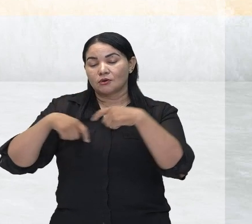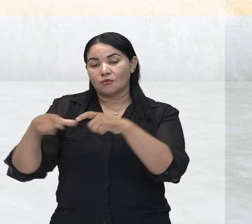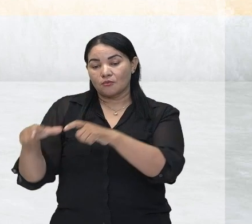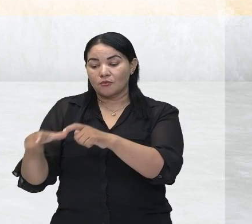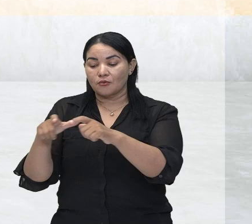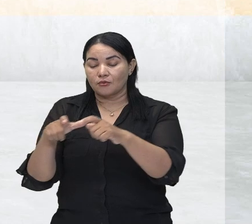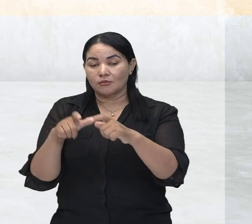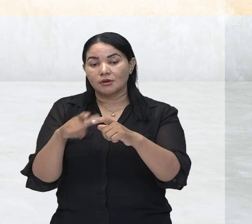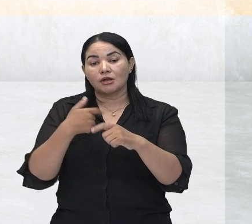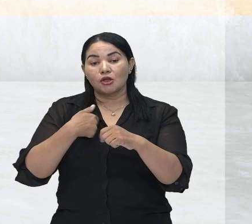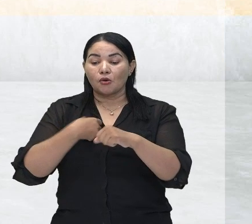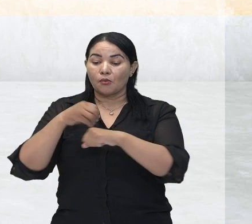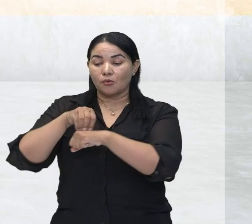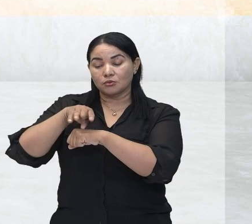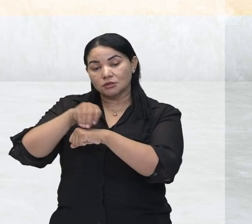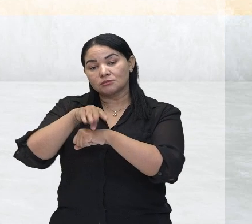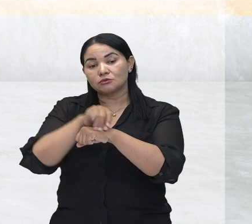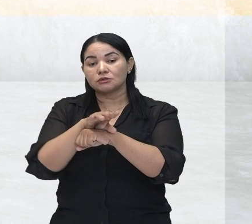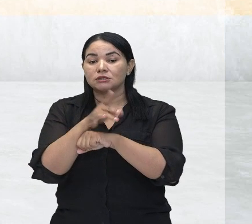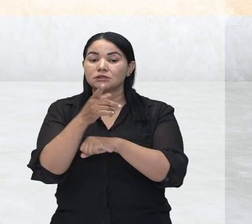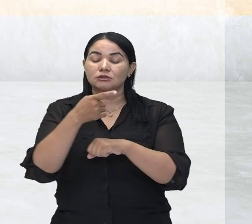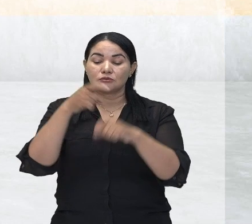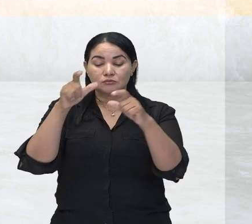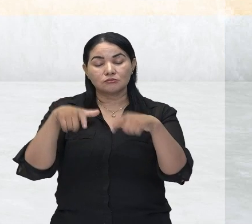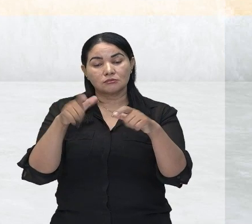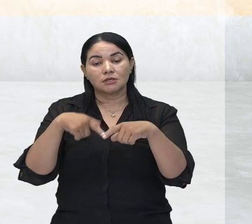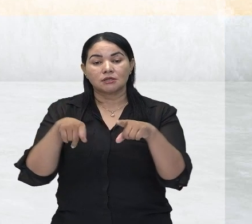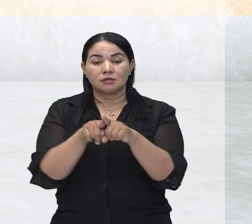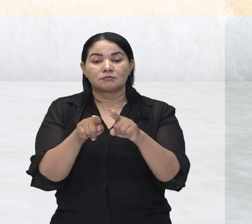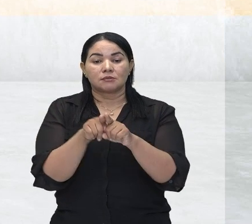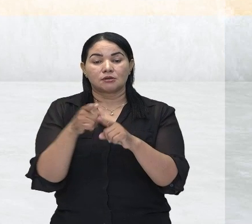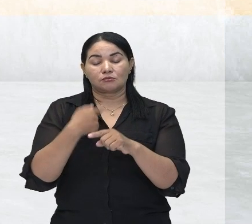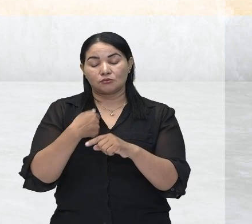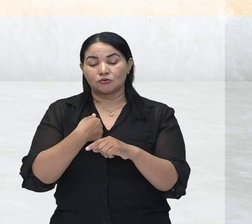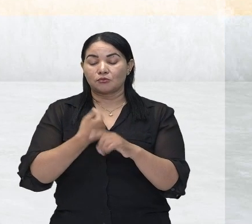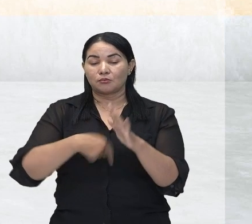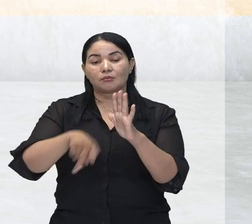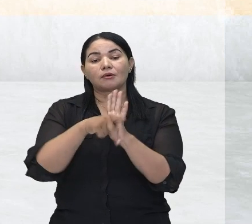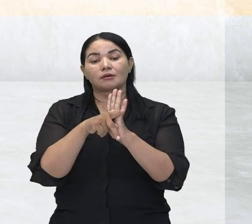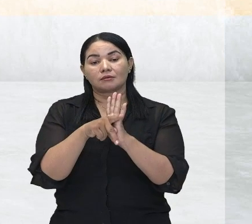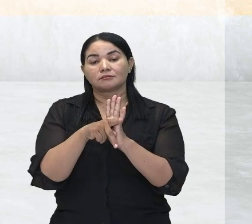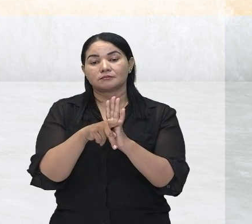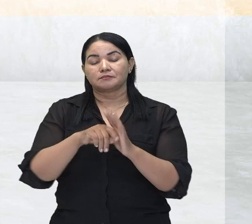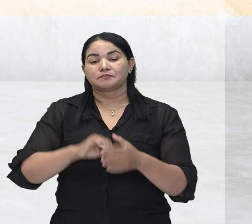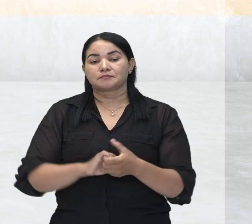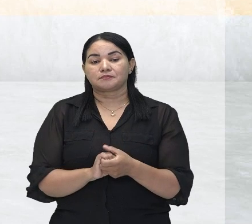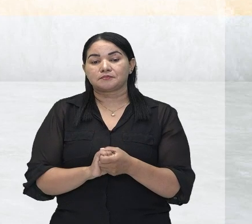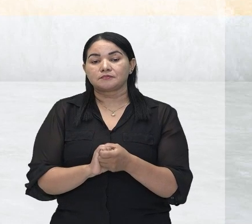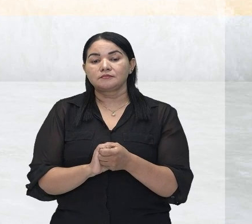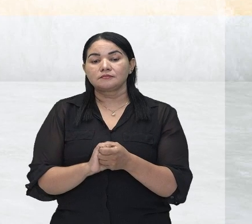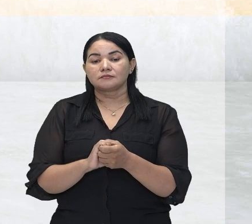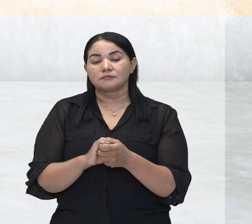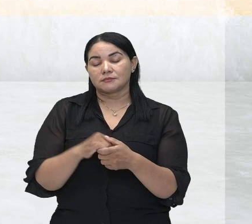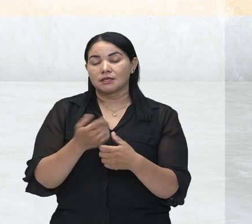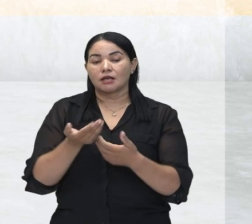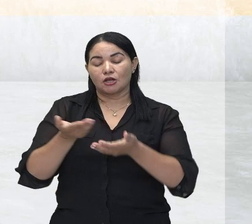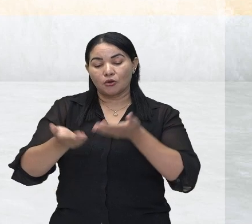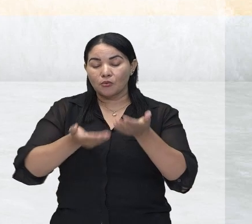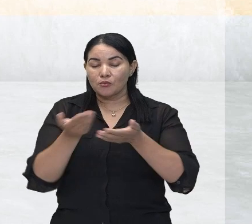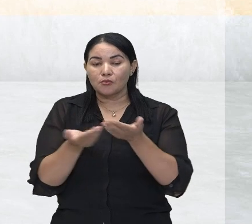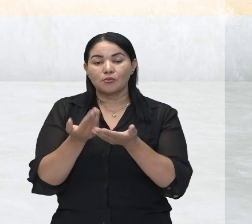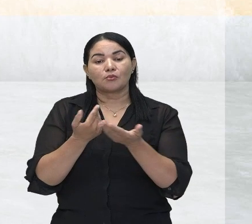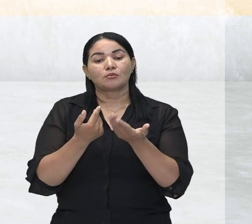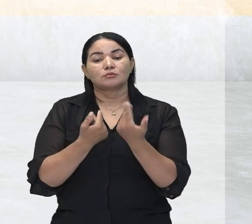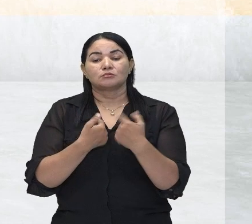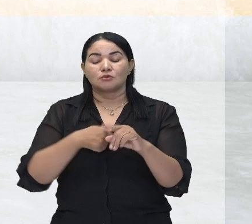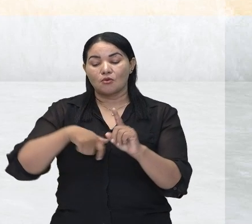para contribuir com aquele lugar, porque eu me identifico com ele. Eu cuido dele também.